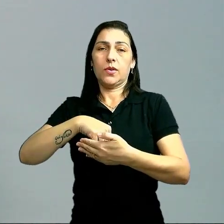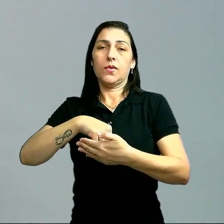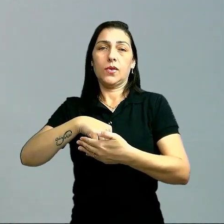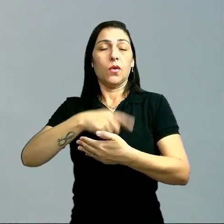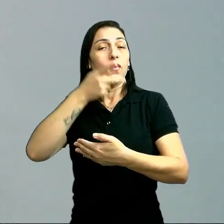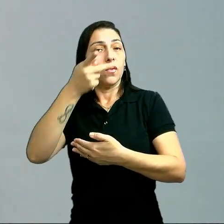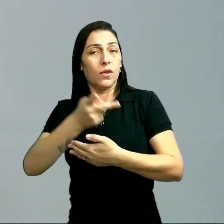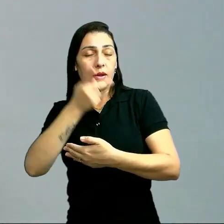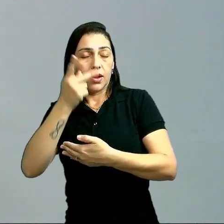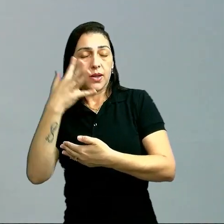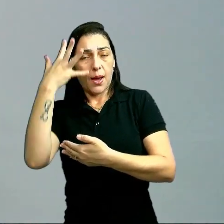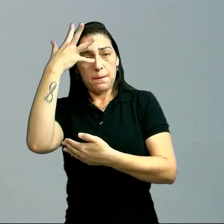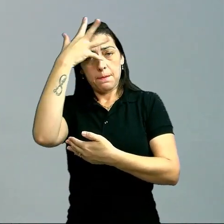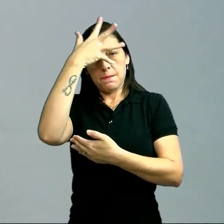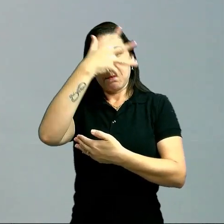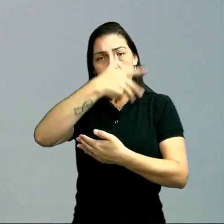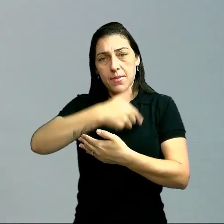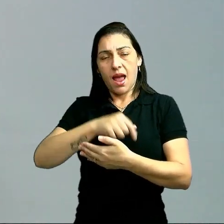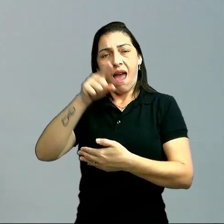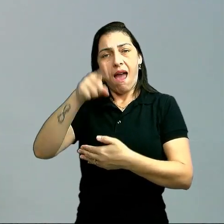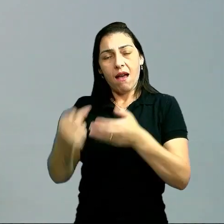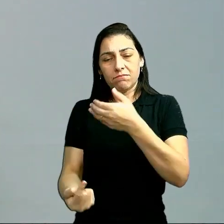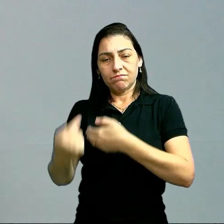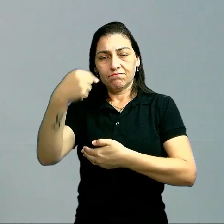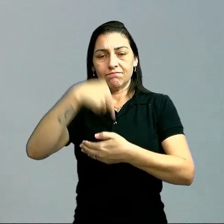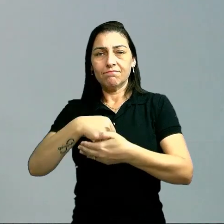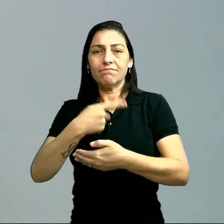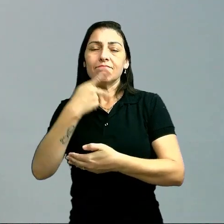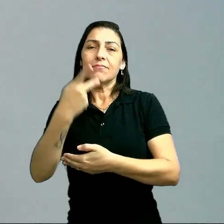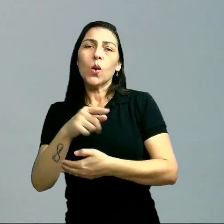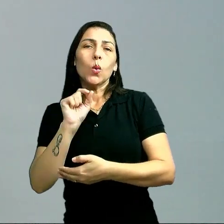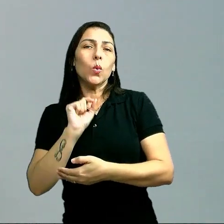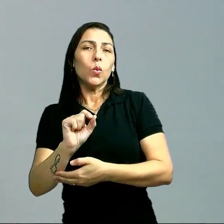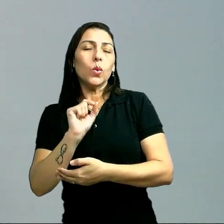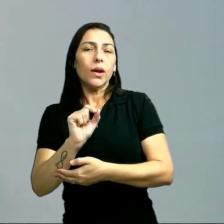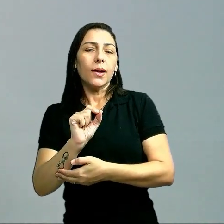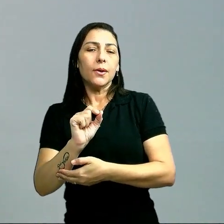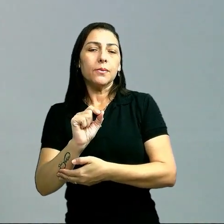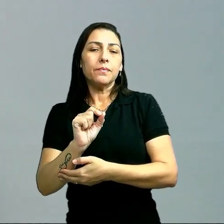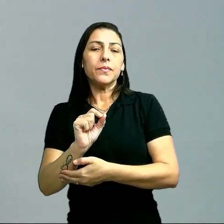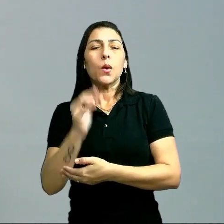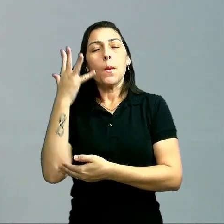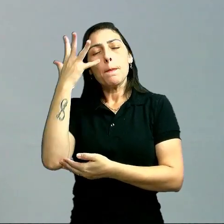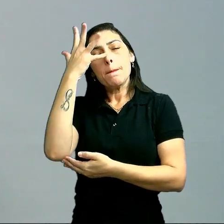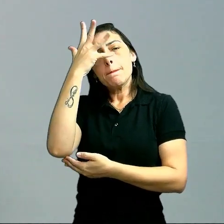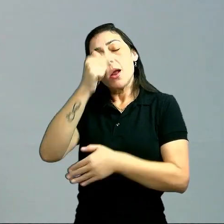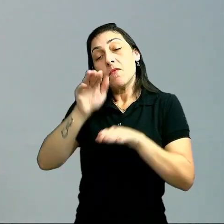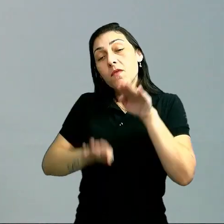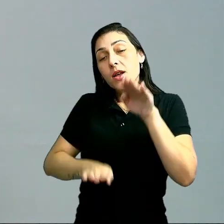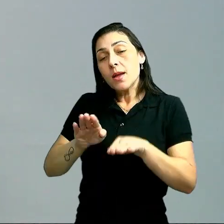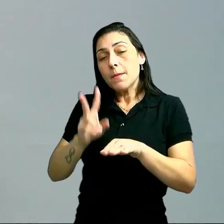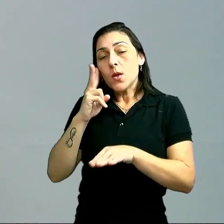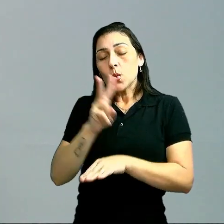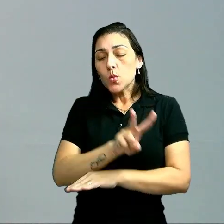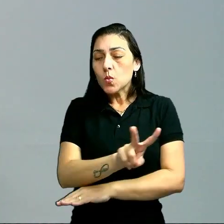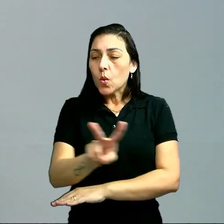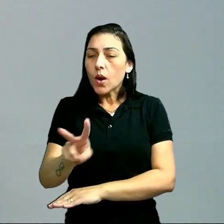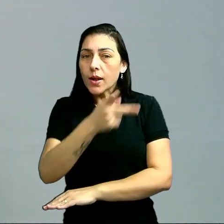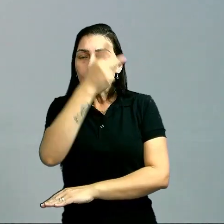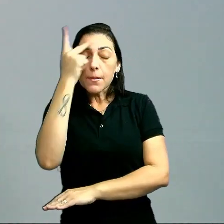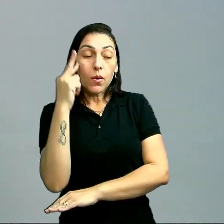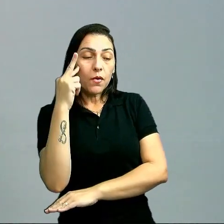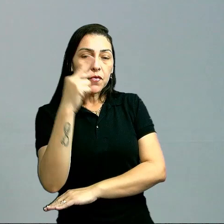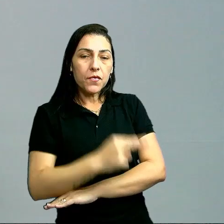Quando eu estou falando que a beleza é subjetiva, eu estou dizendo justamente isso. o belo depende do olhar de quem vê.